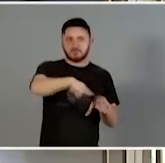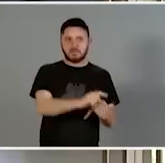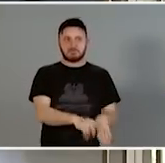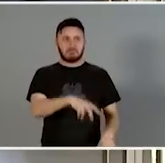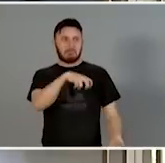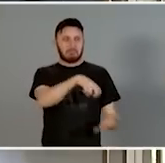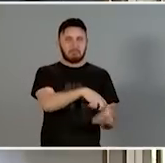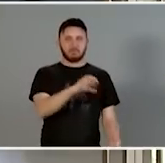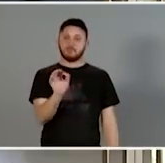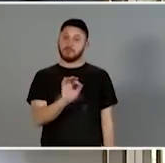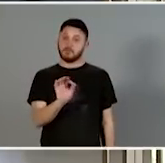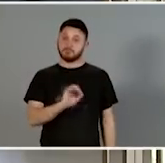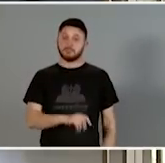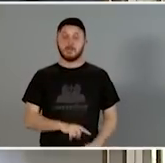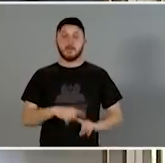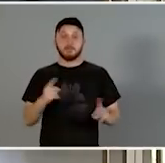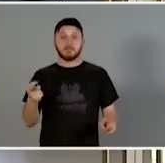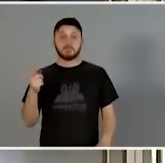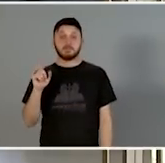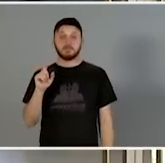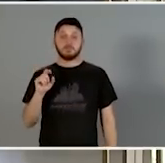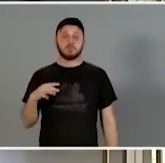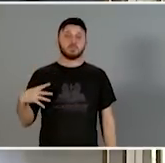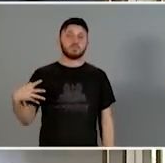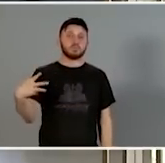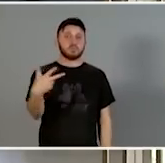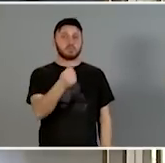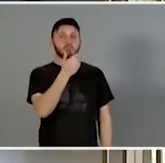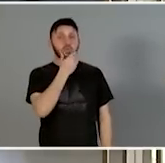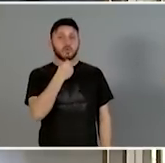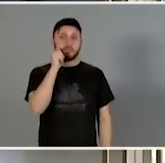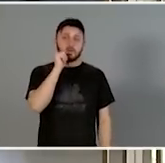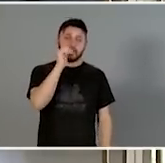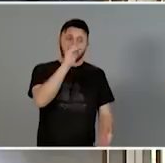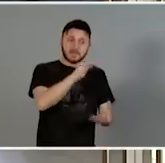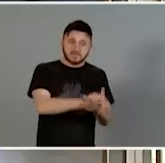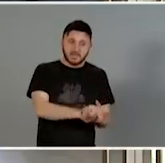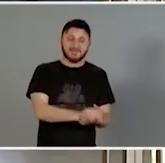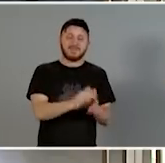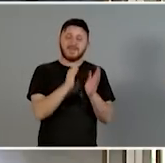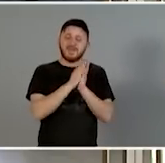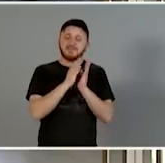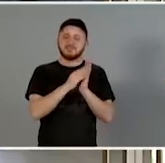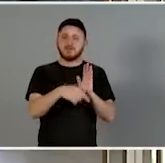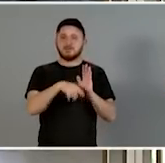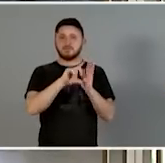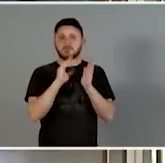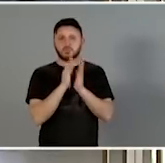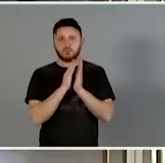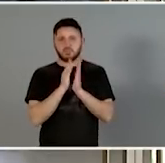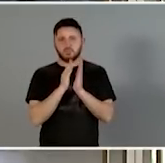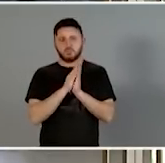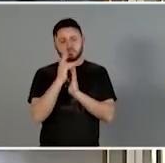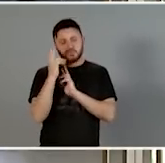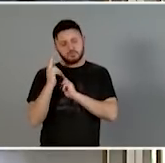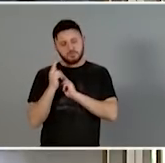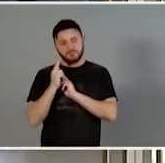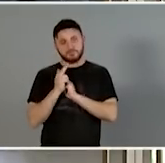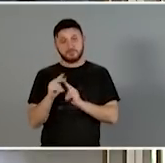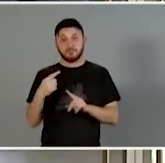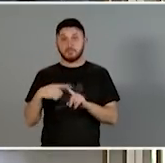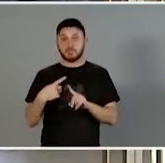costas, mas que todo casal rezasse antes de dormir, que seja uma